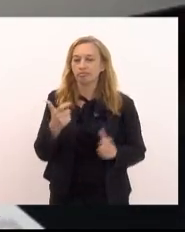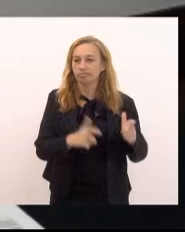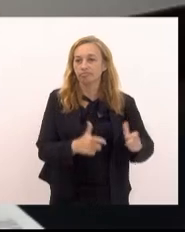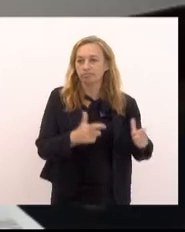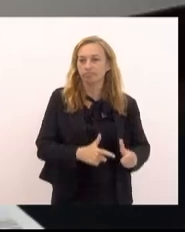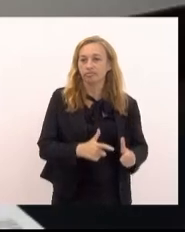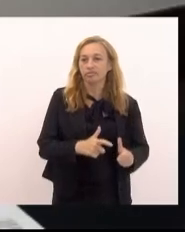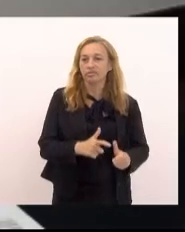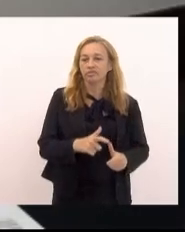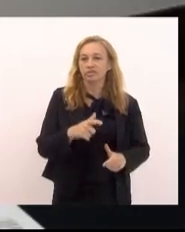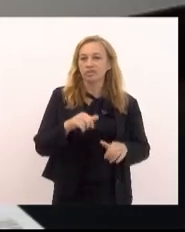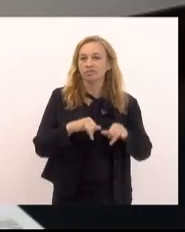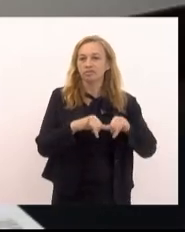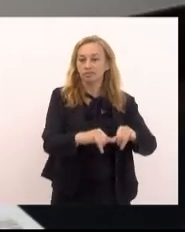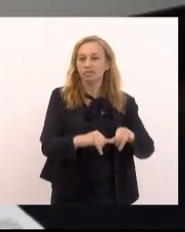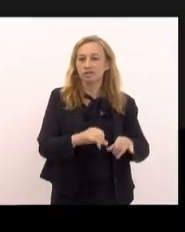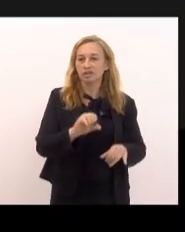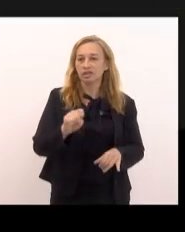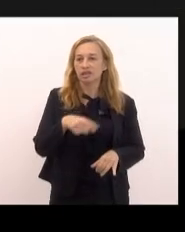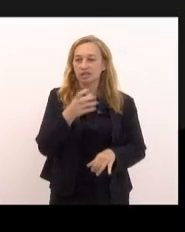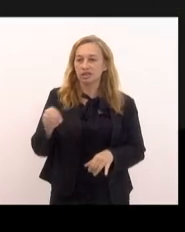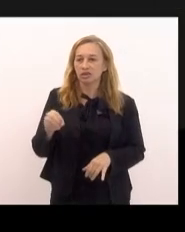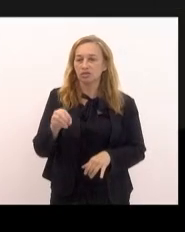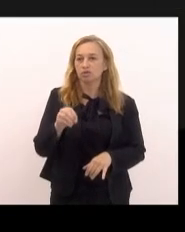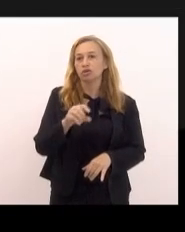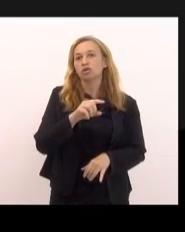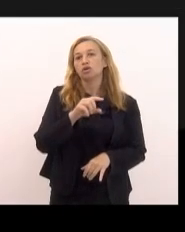vivo novamente. Obrigado.